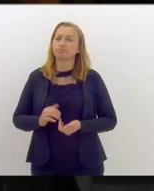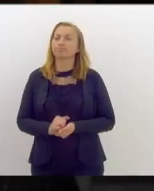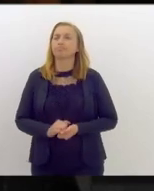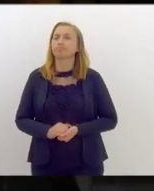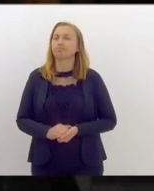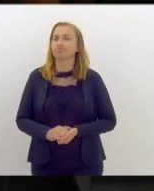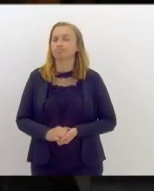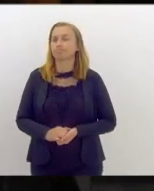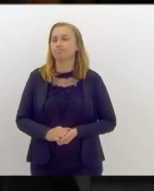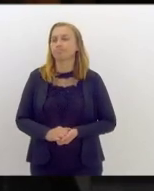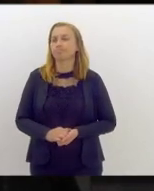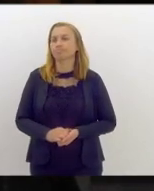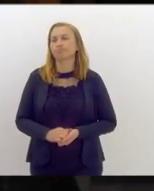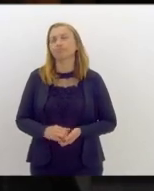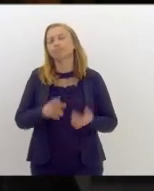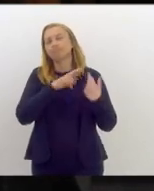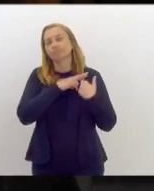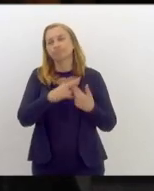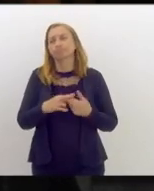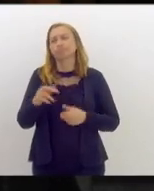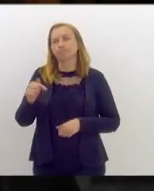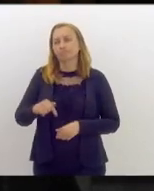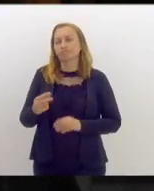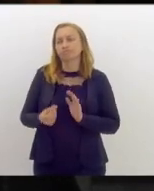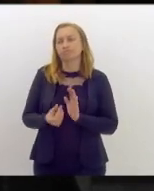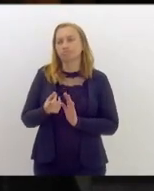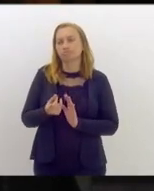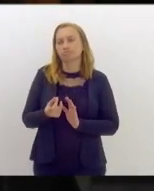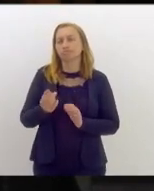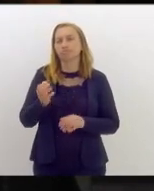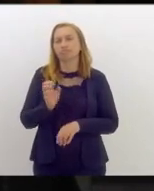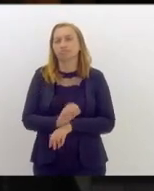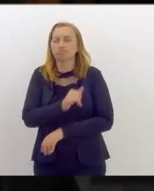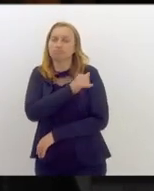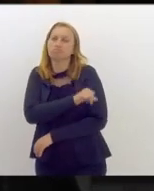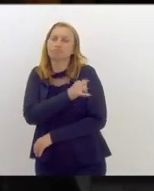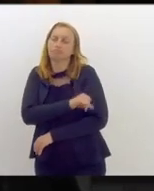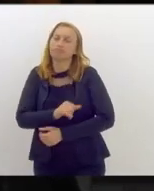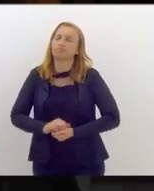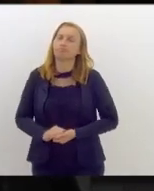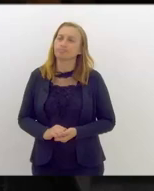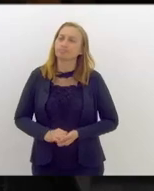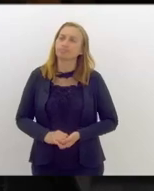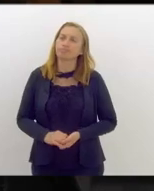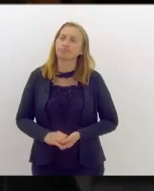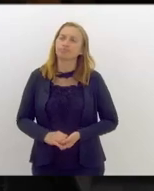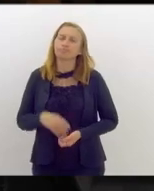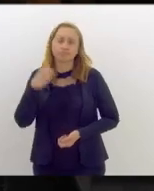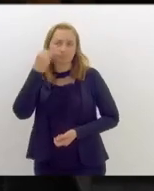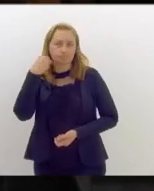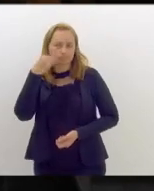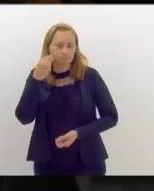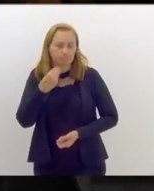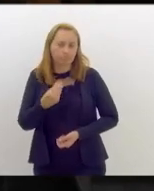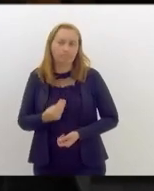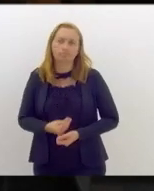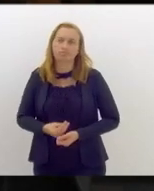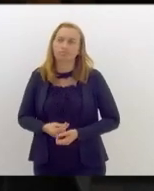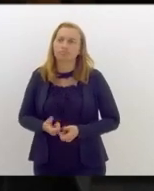aqui tem responsabilidade com as Finanças do Estado do Rio de Janeiro a gente vivenciou o momento